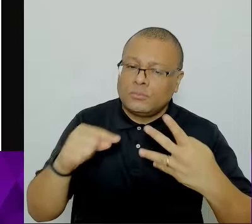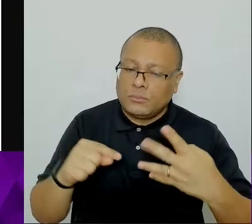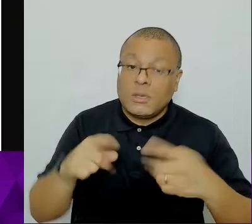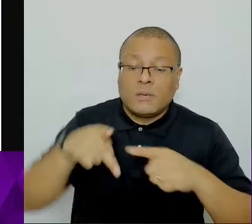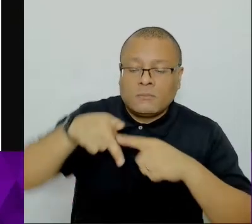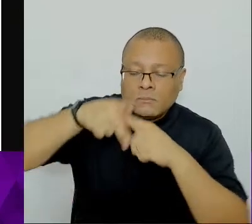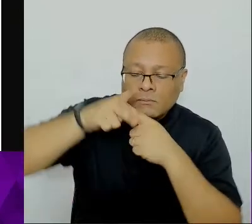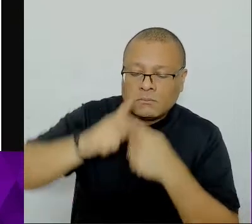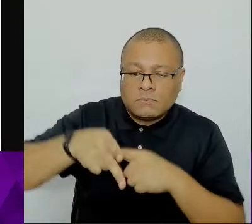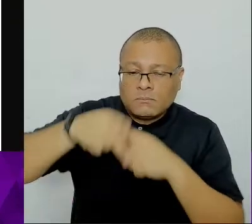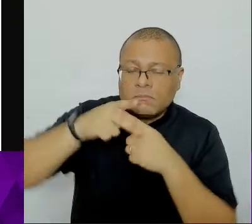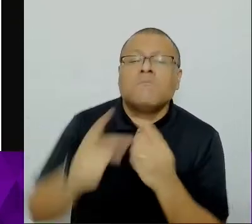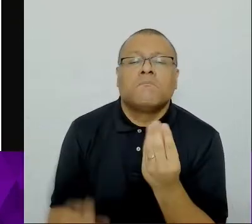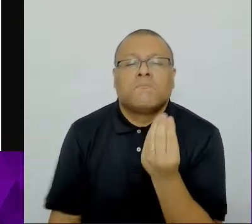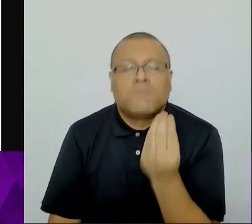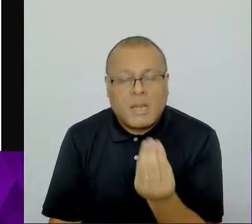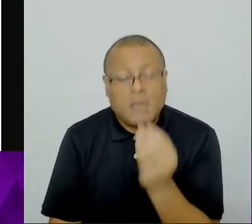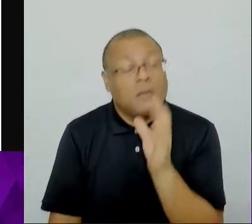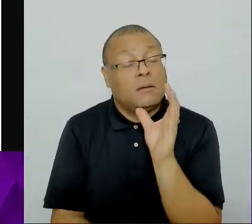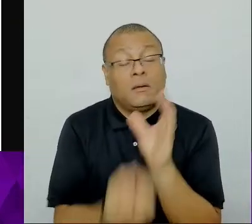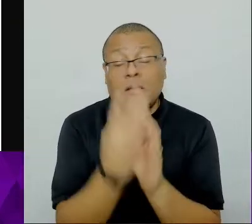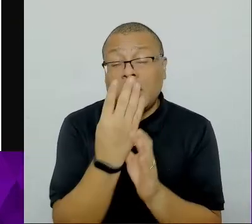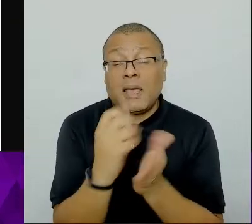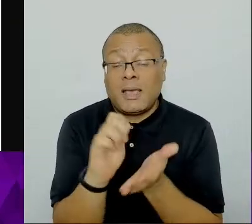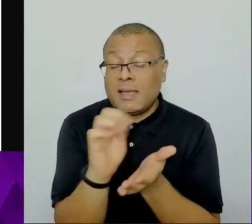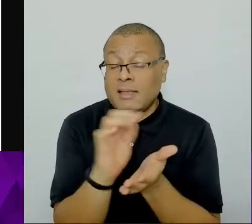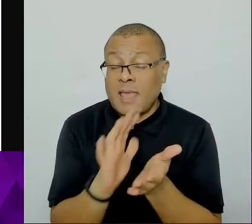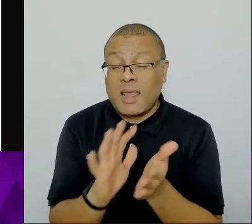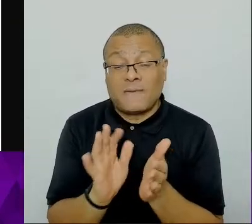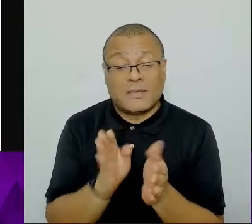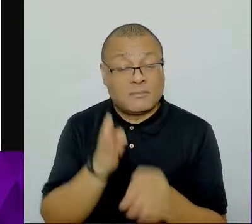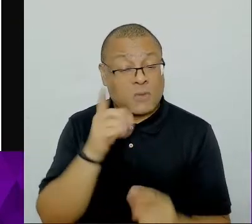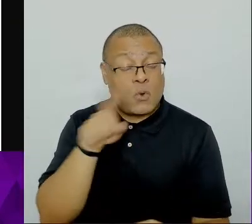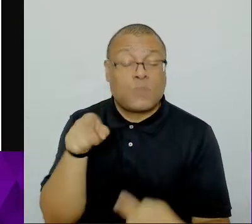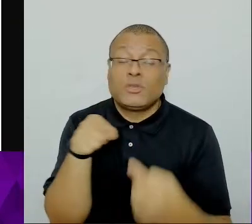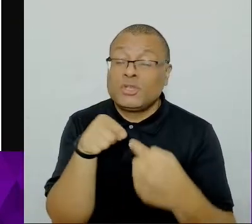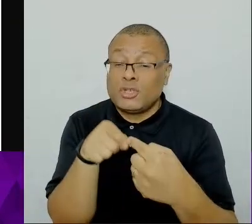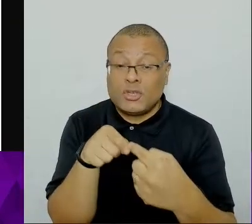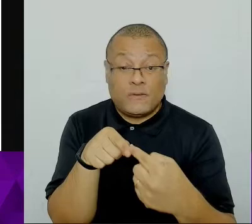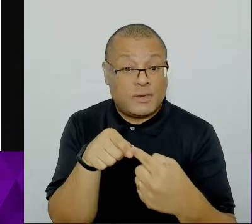ajustados para você desenvolver tarefas específicas